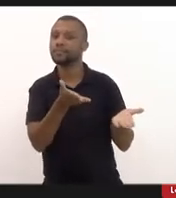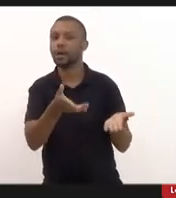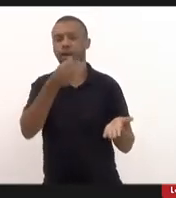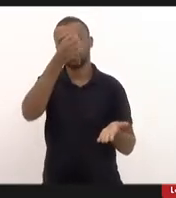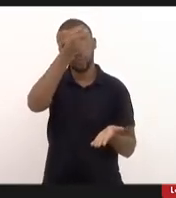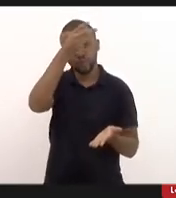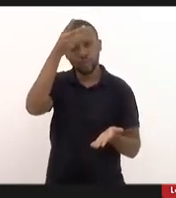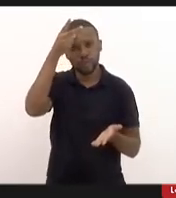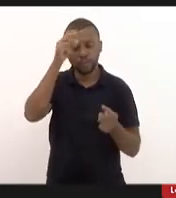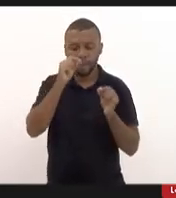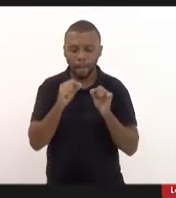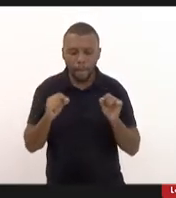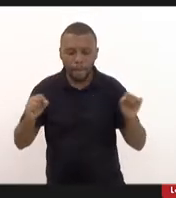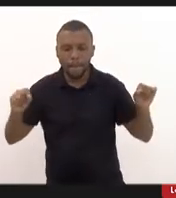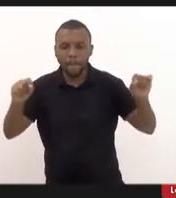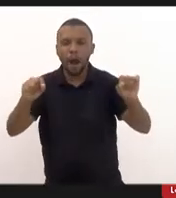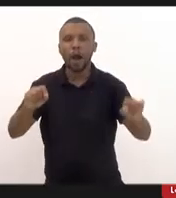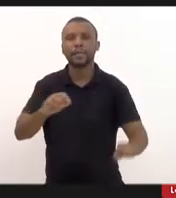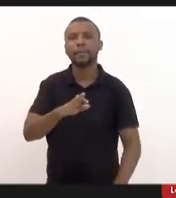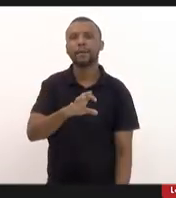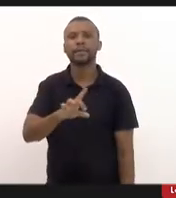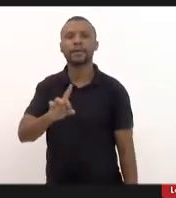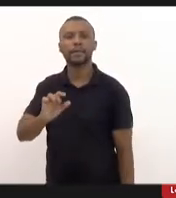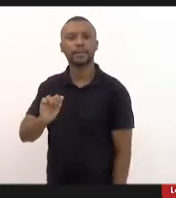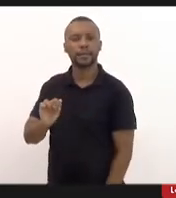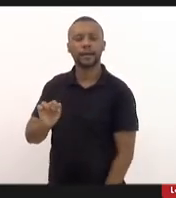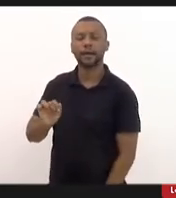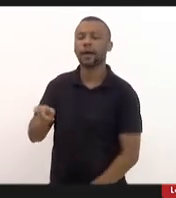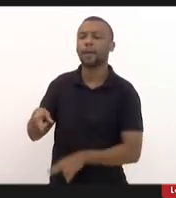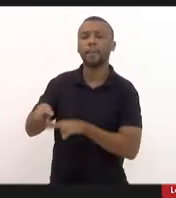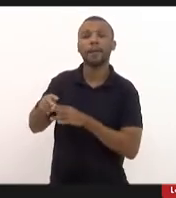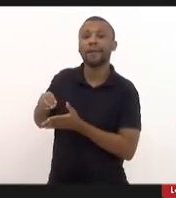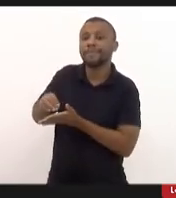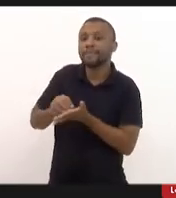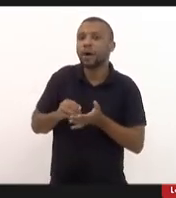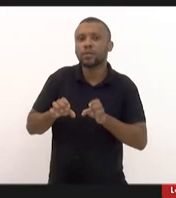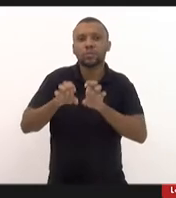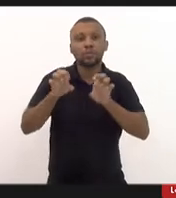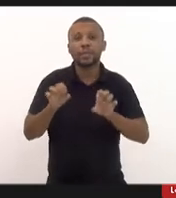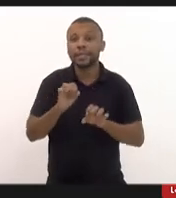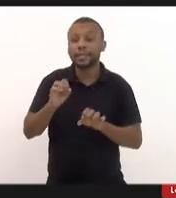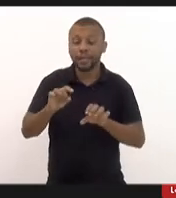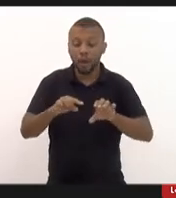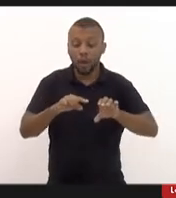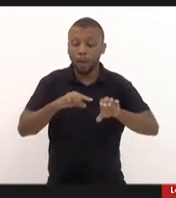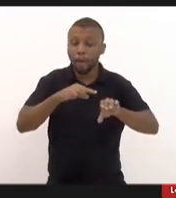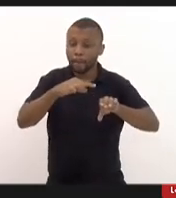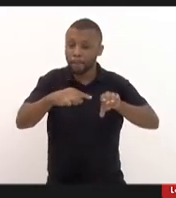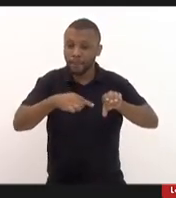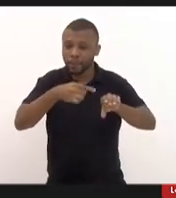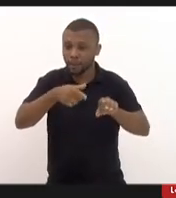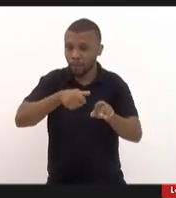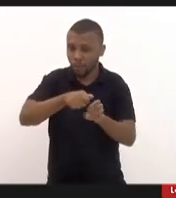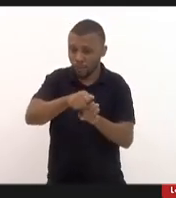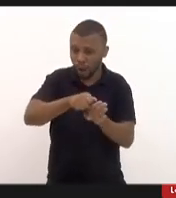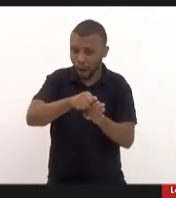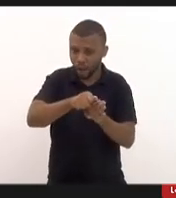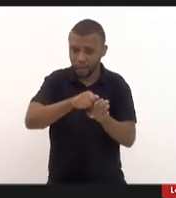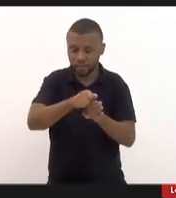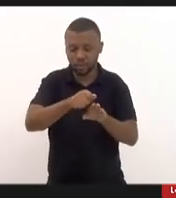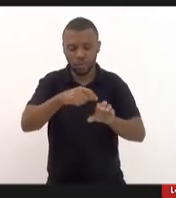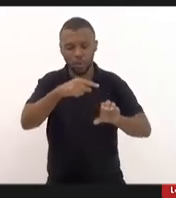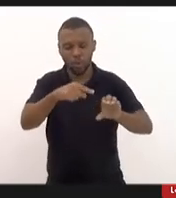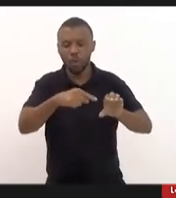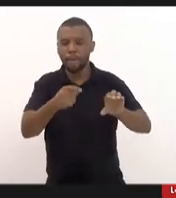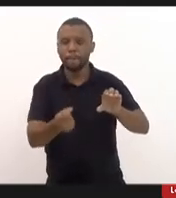as pessoas fogem por falta de estrutura. Se furar um pneu, não tem um posto de gasolina, não tem um posto para trocar um pneu, e